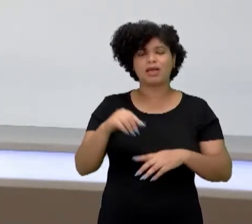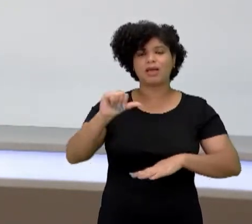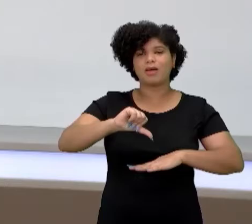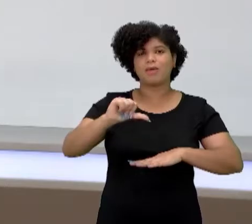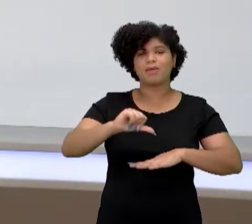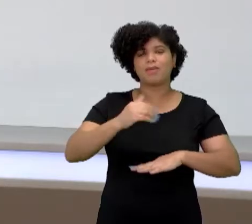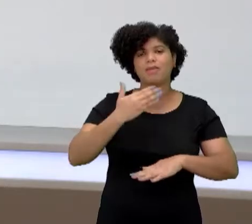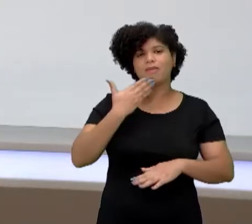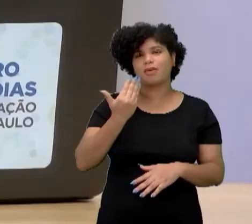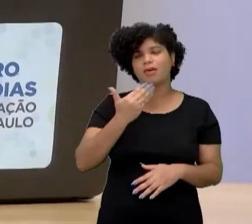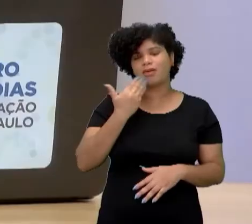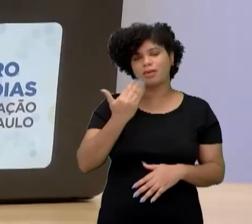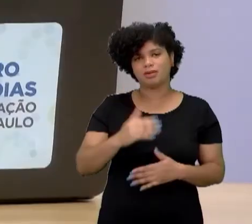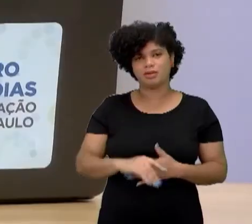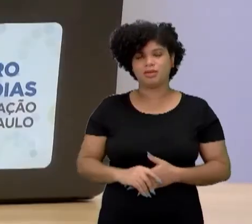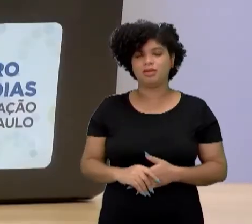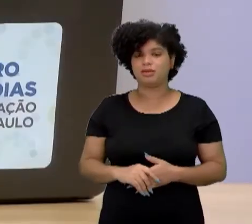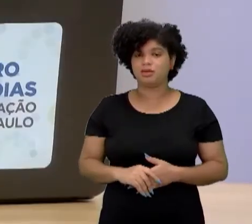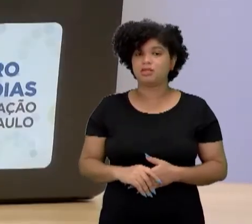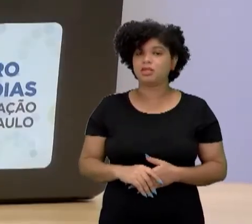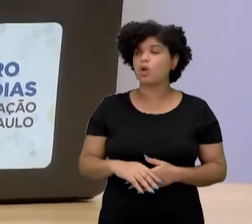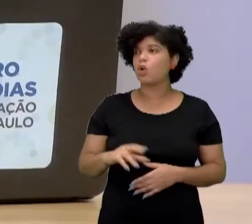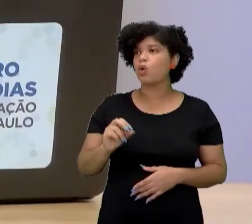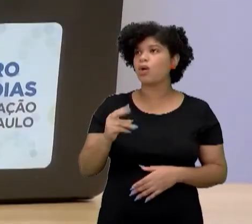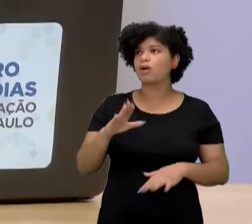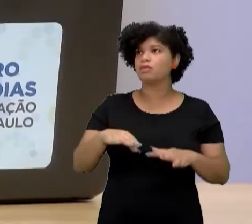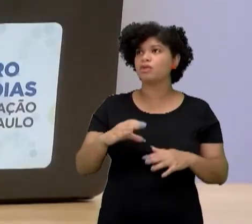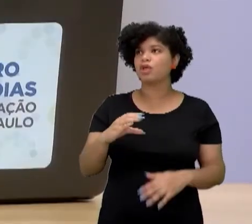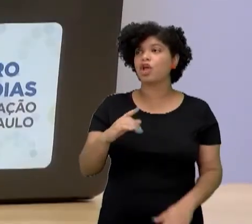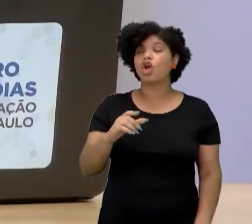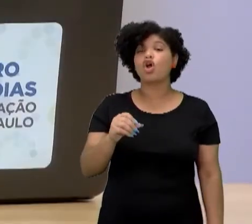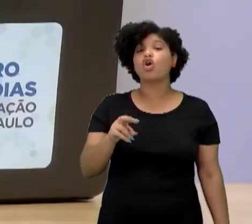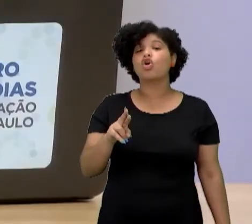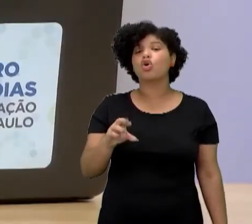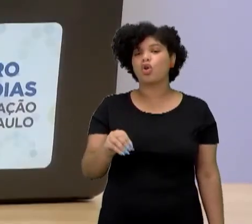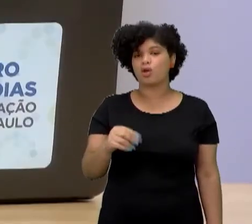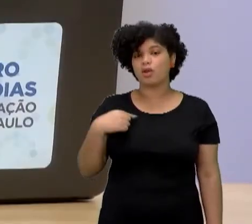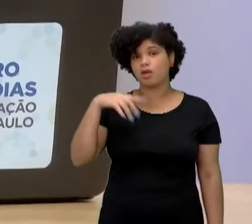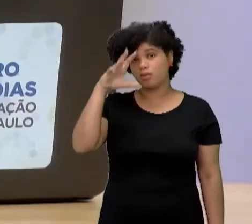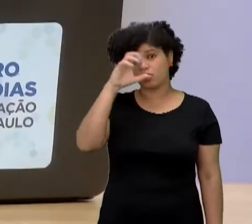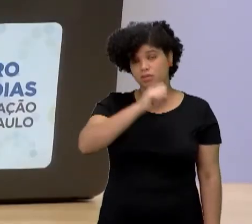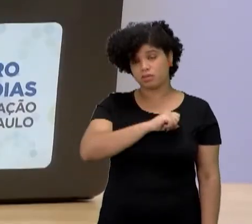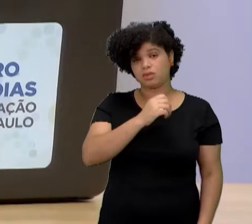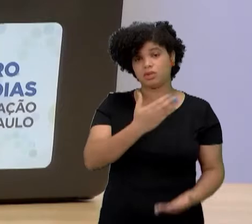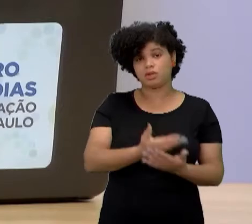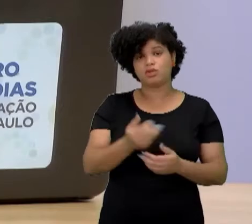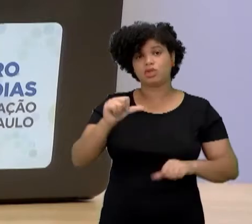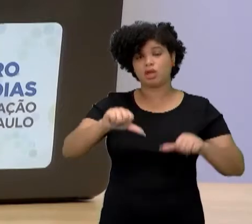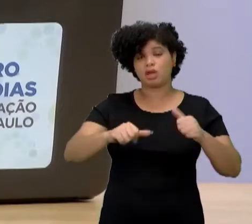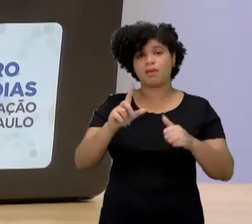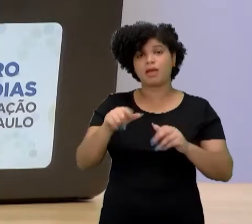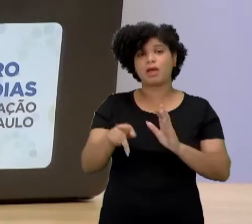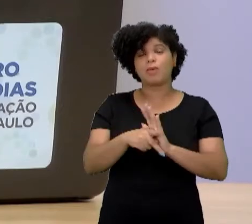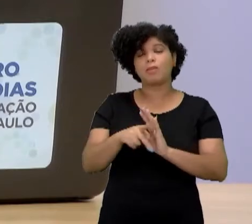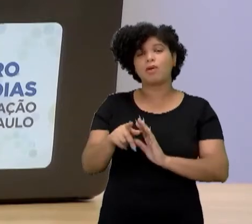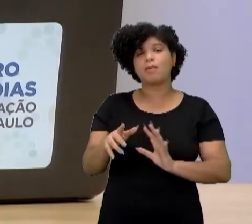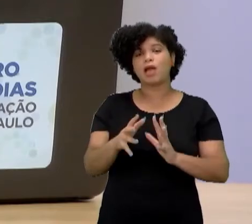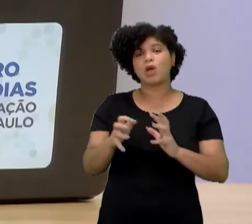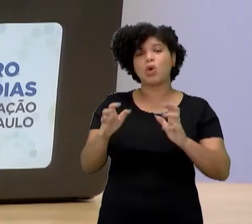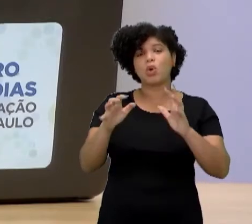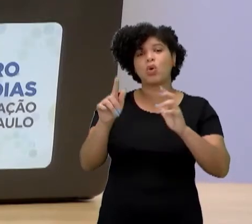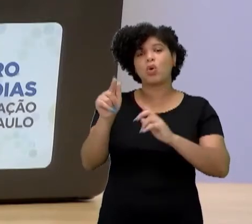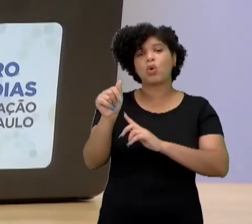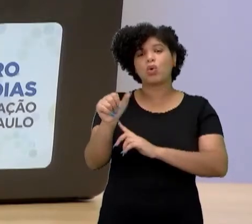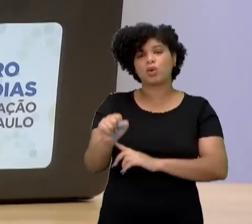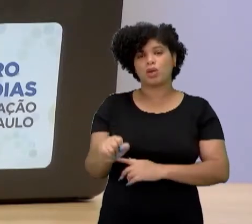para tirar. Né? Ou mesmo cloro, né? Que eu fui aprender nas aulas de química que cloro era um gás e que justamente por causa disso, se